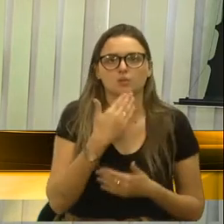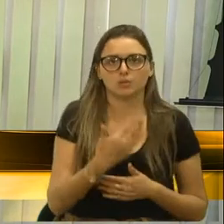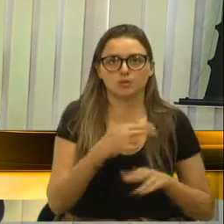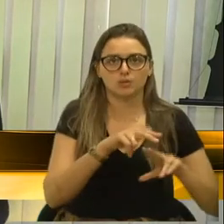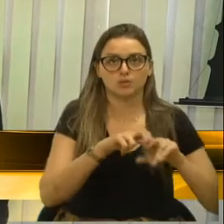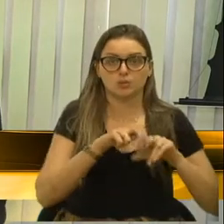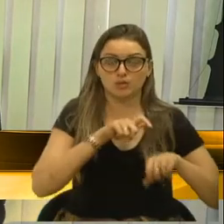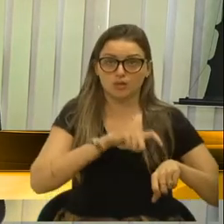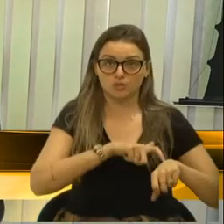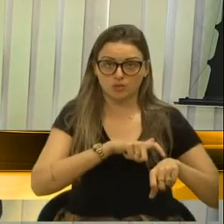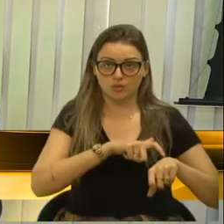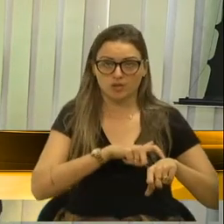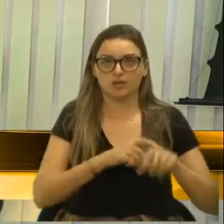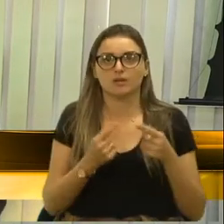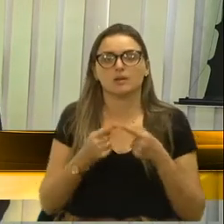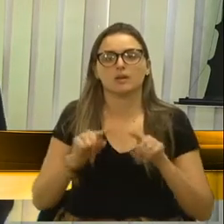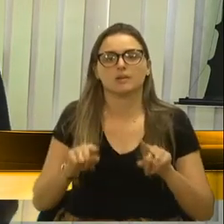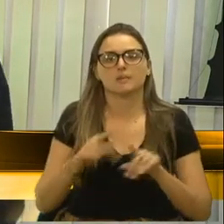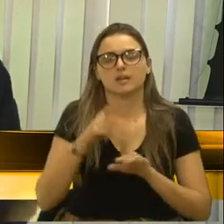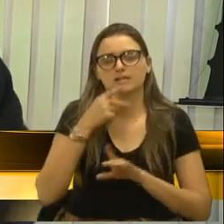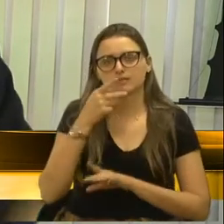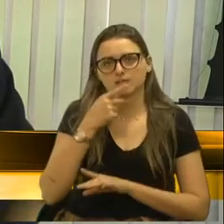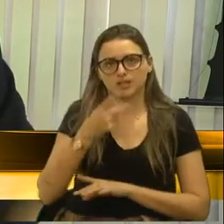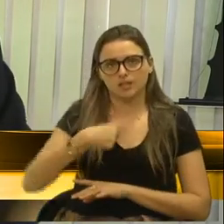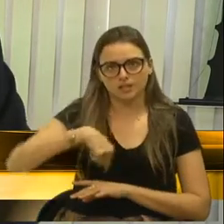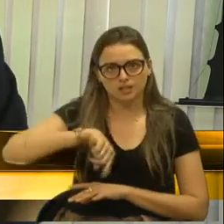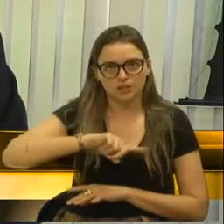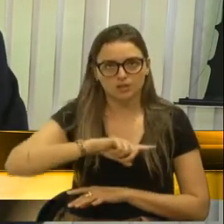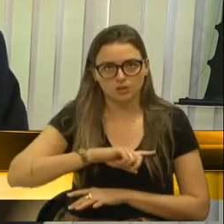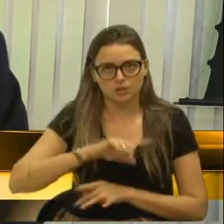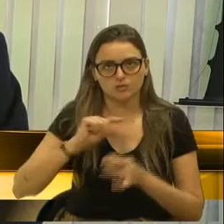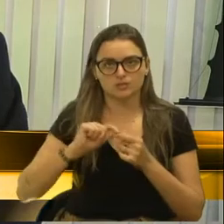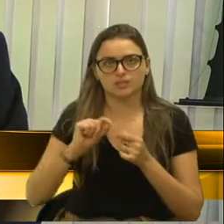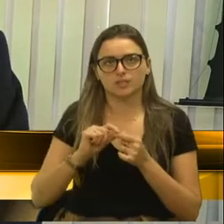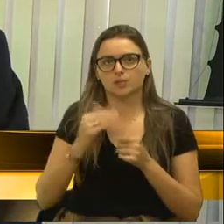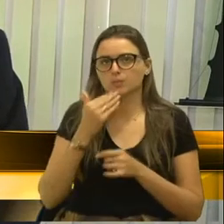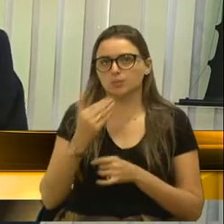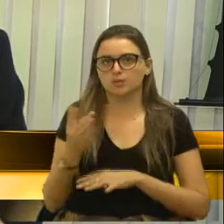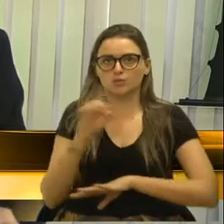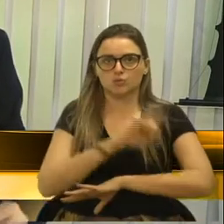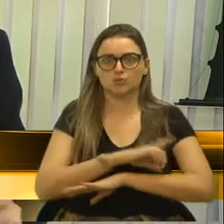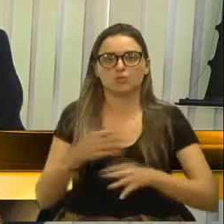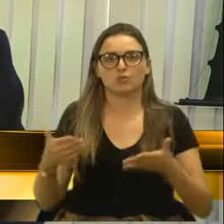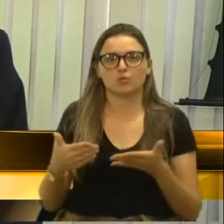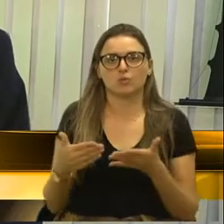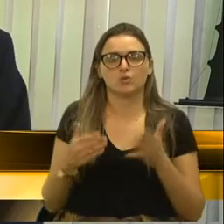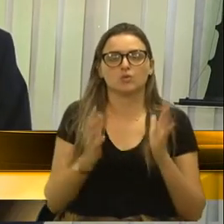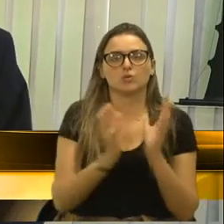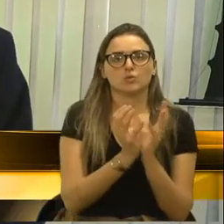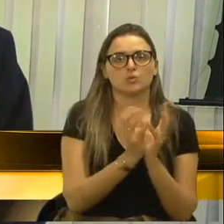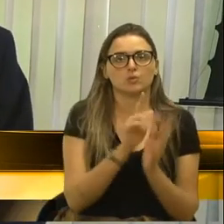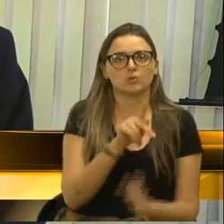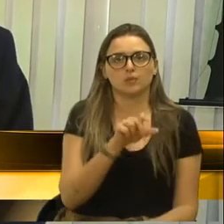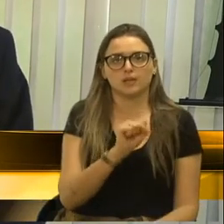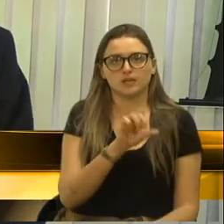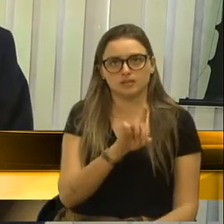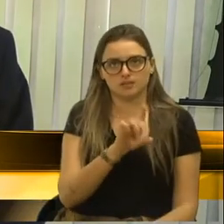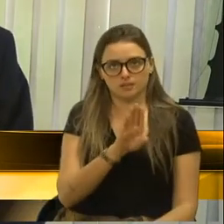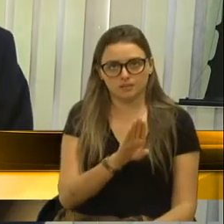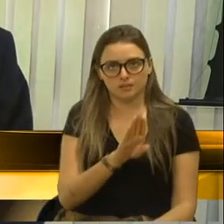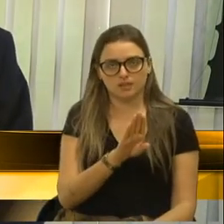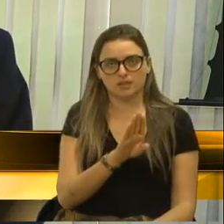tempo, mas dizer que nós estamos, então, encaminhando na data de hoje, através da bancada do PSDB,